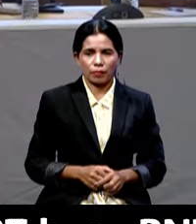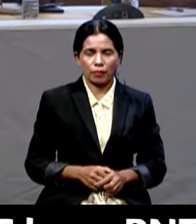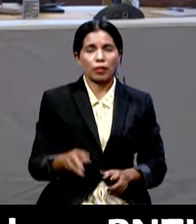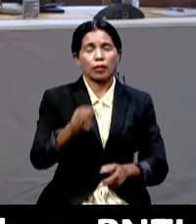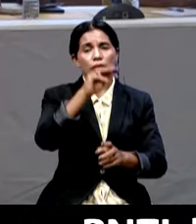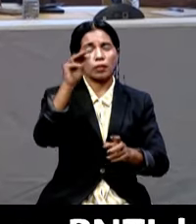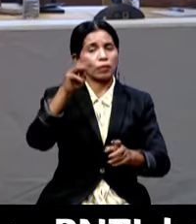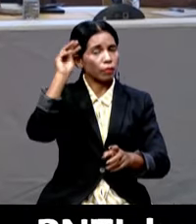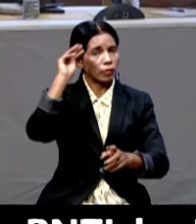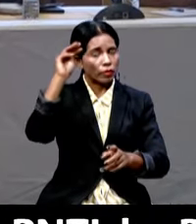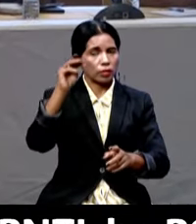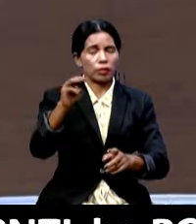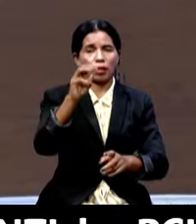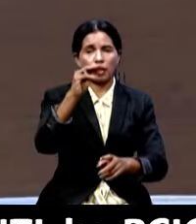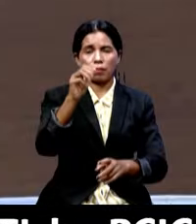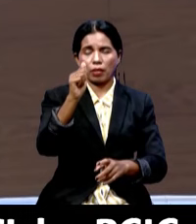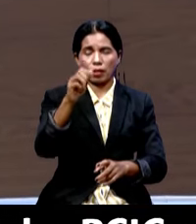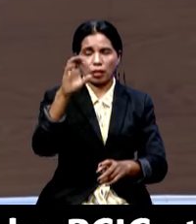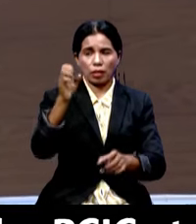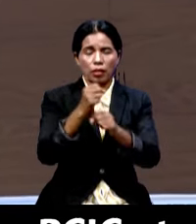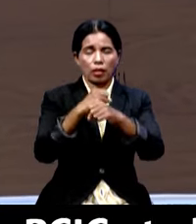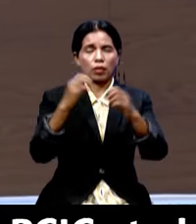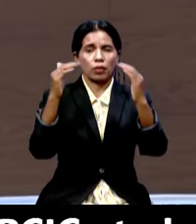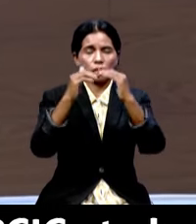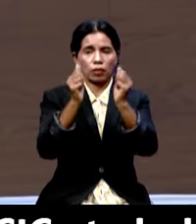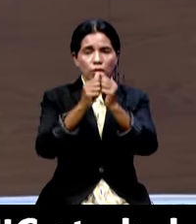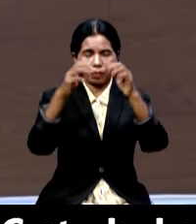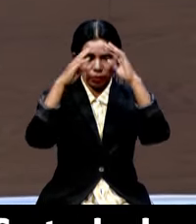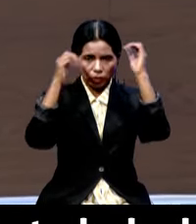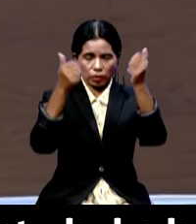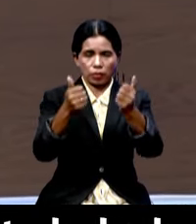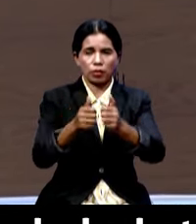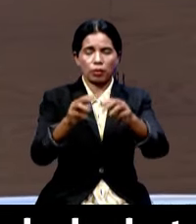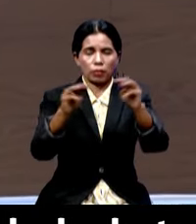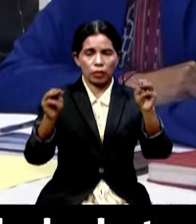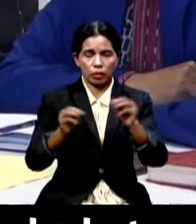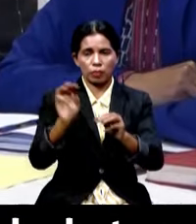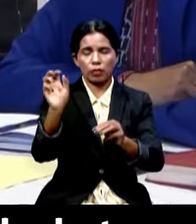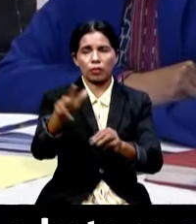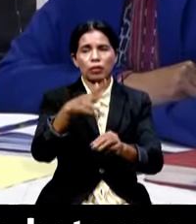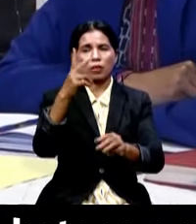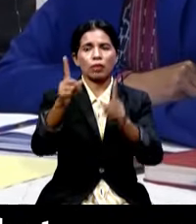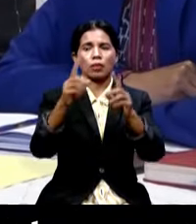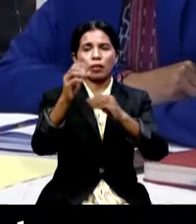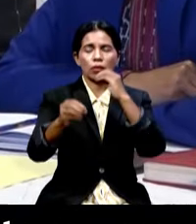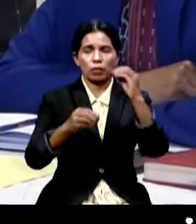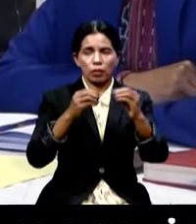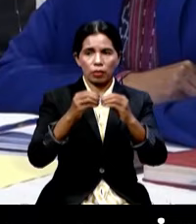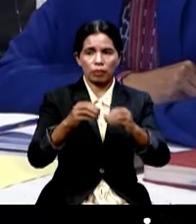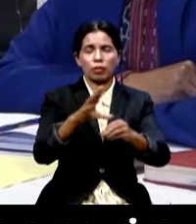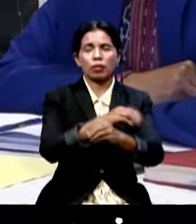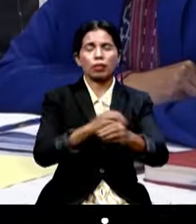Segunda-feira, né, ministro da administração estatal, ao encontro com o presidente da autoridade município, Sanu Recentolo, Oricolia, Conabá Progresso